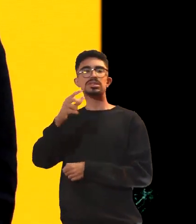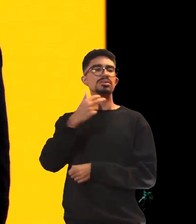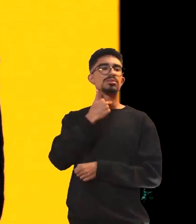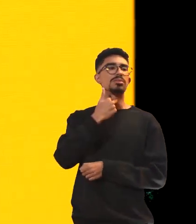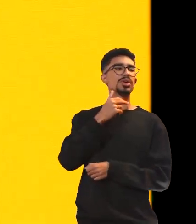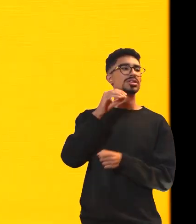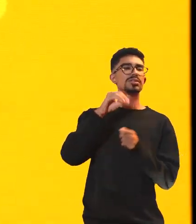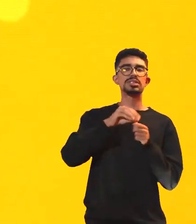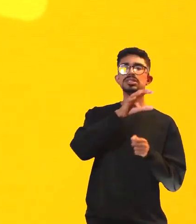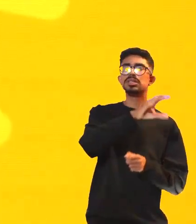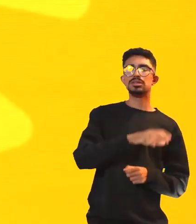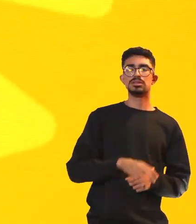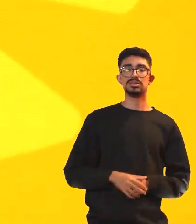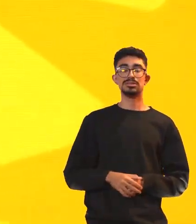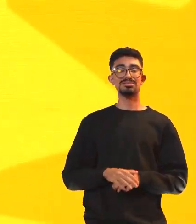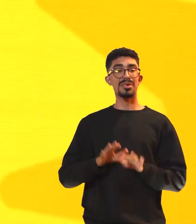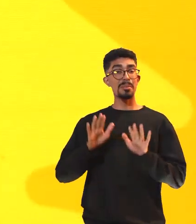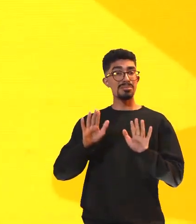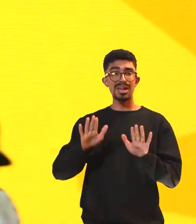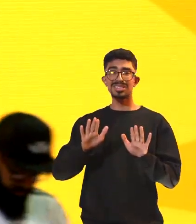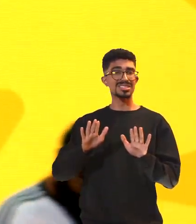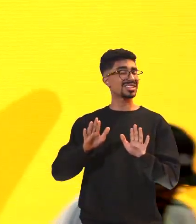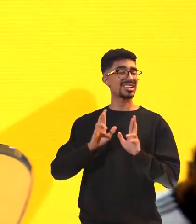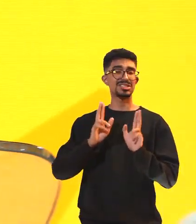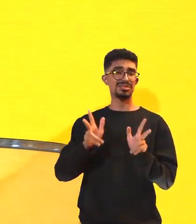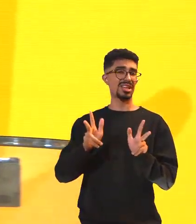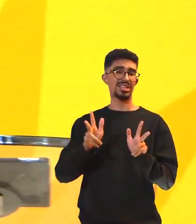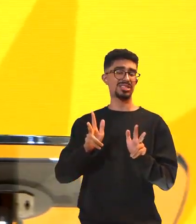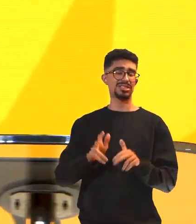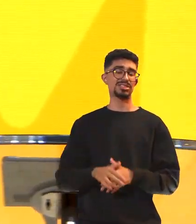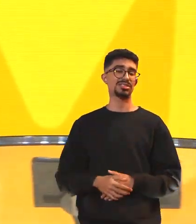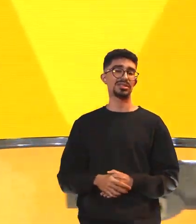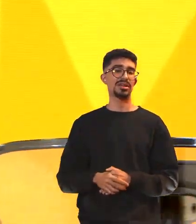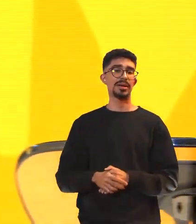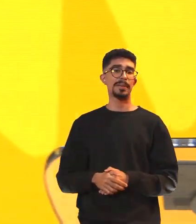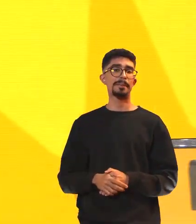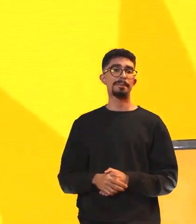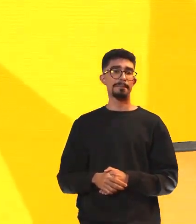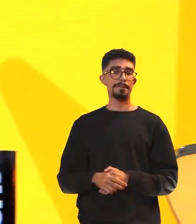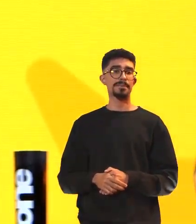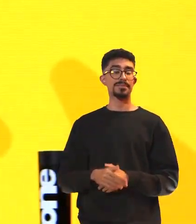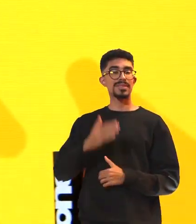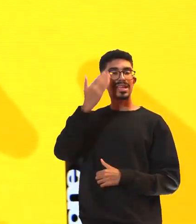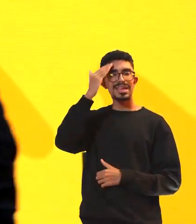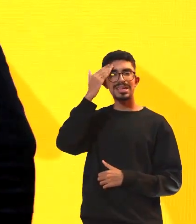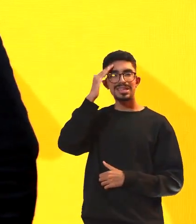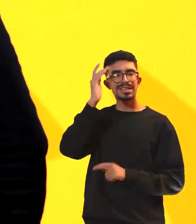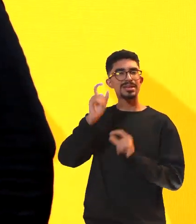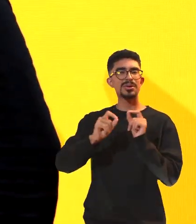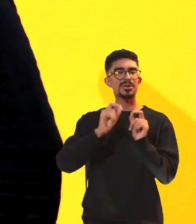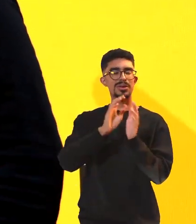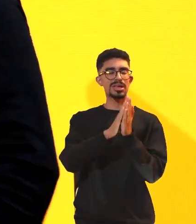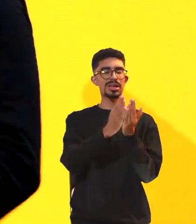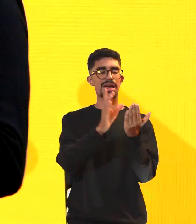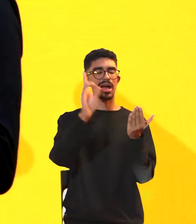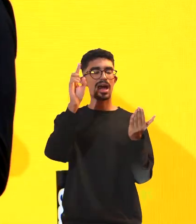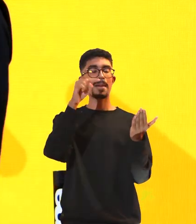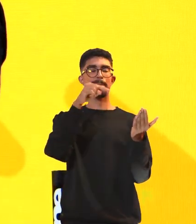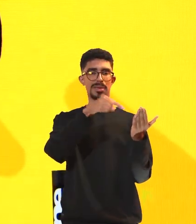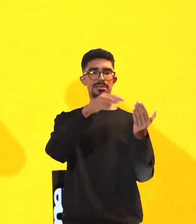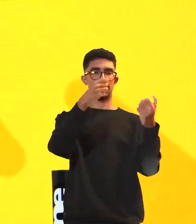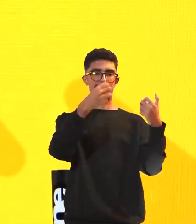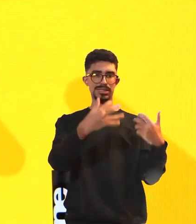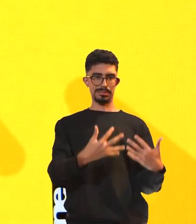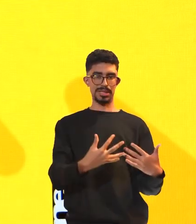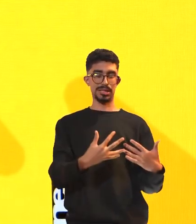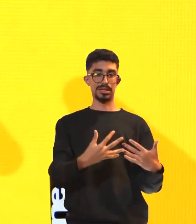Só que a gente precisa mudar isso, esse conceito, para o conceito bíblico do que é santidade. Santidade